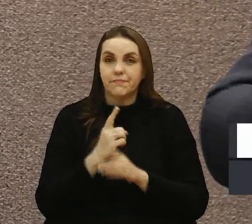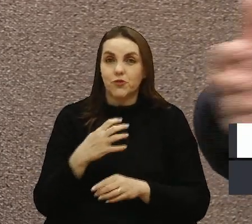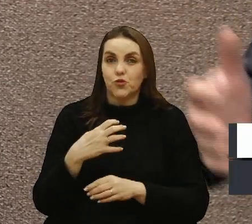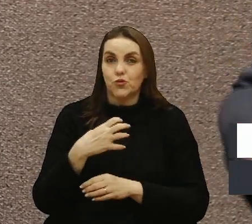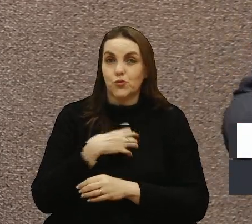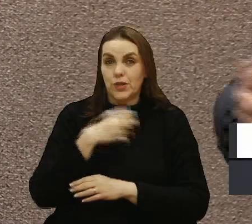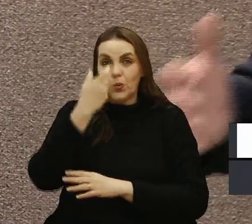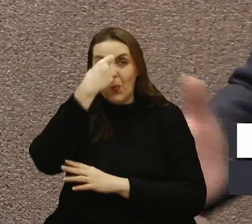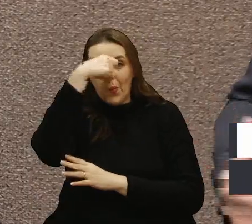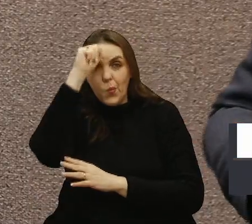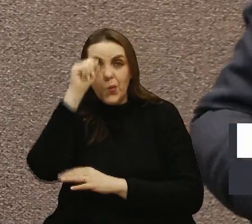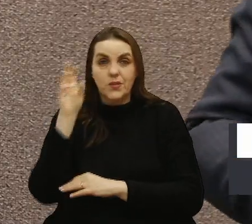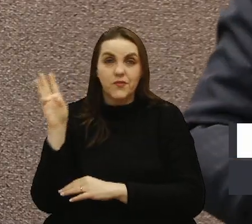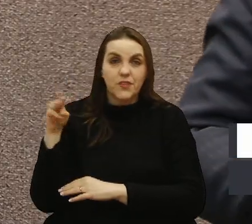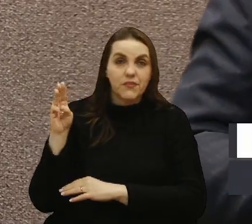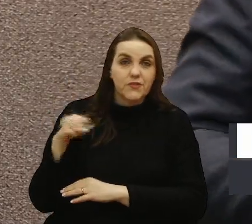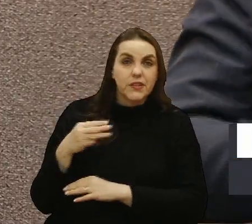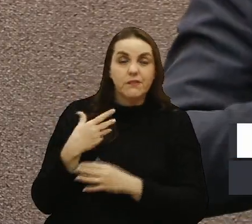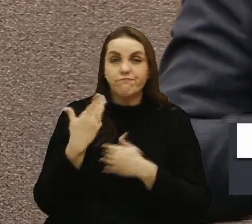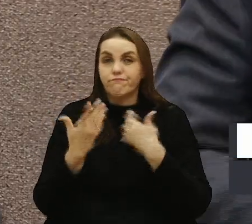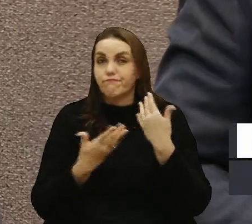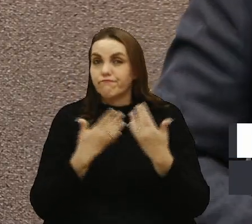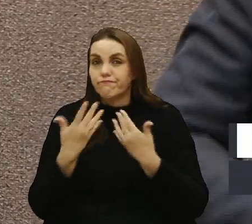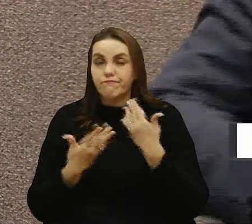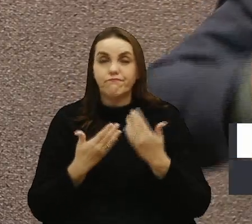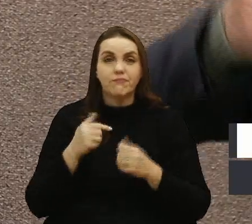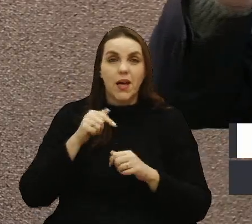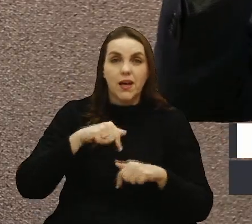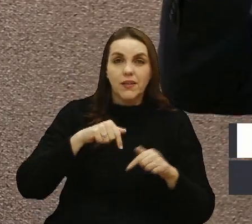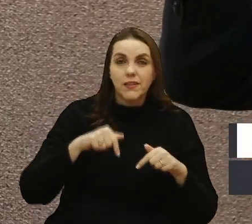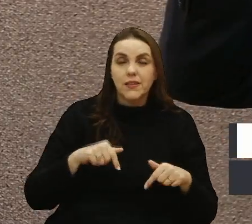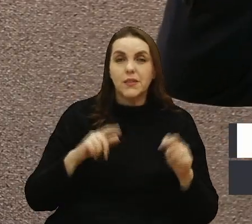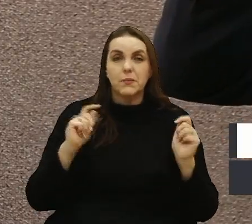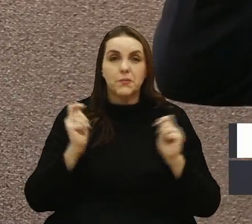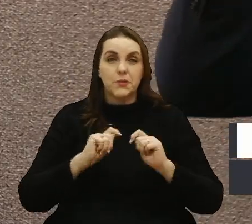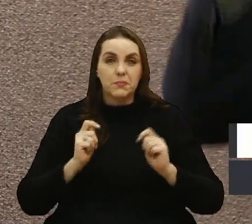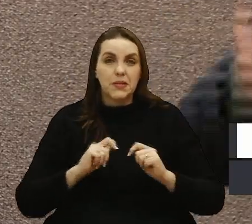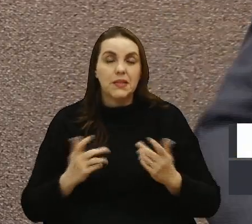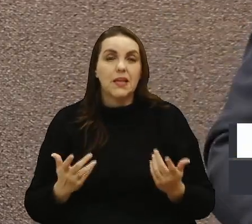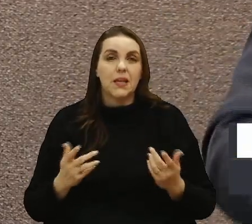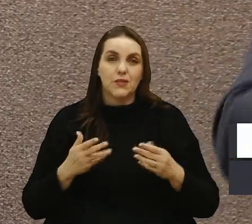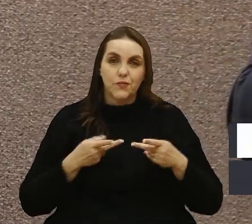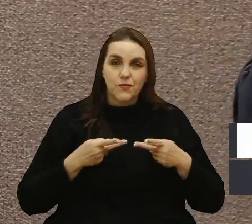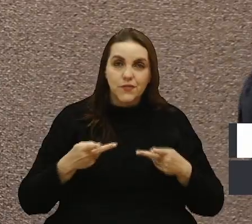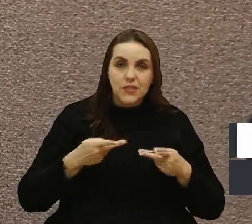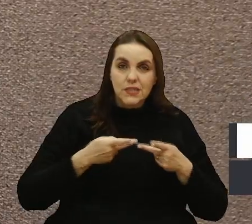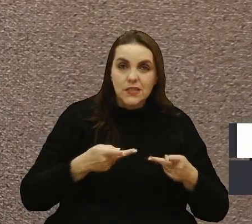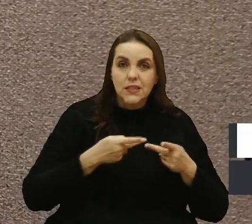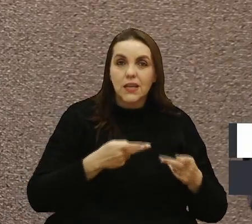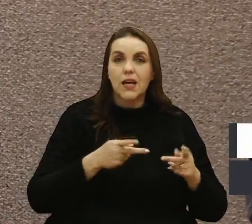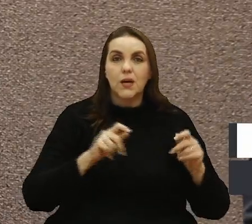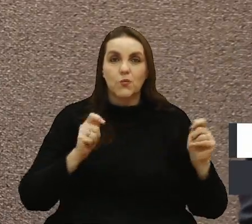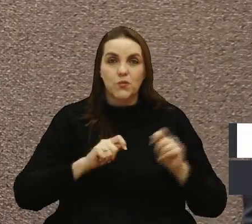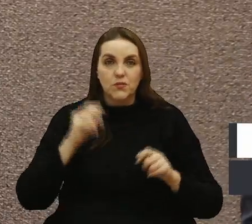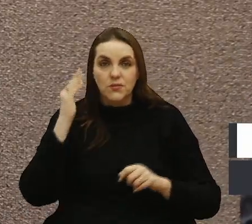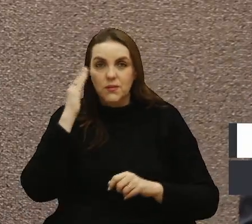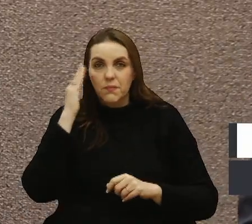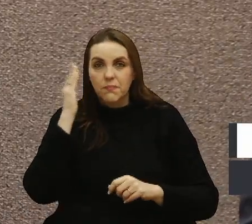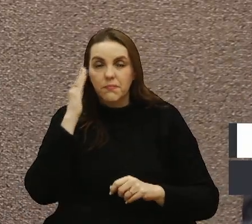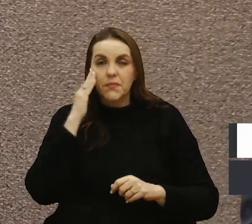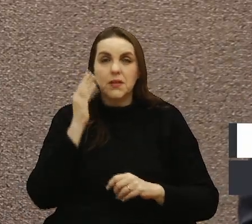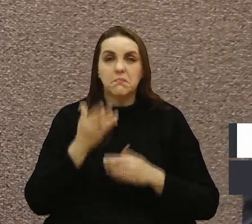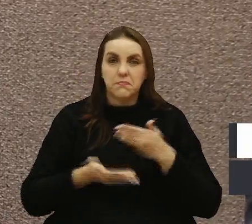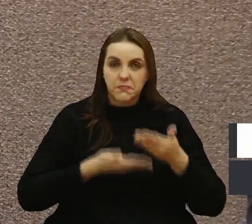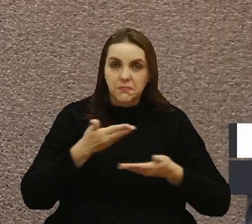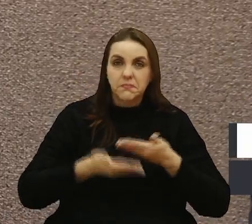UX, Ramos, uma outra que seja daqui, que a gente possa visitar, que a gente possa saber que está prestando